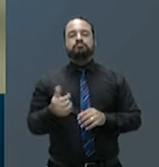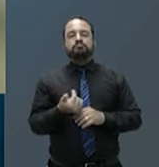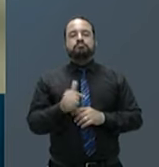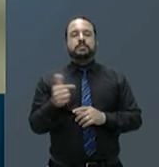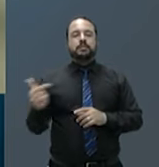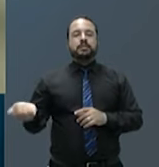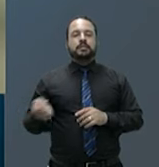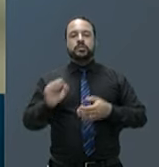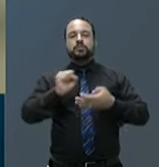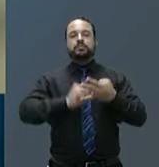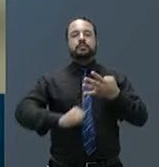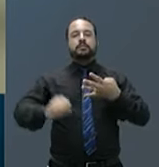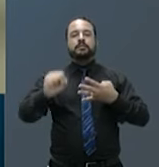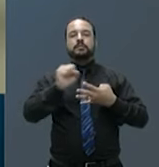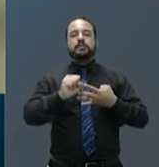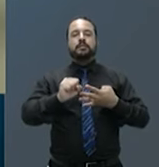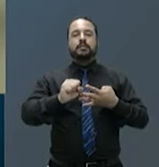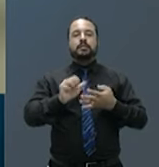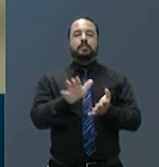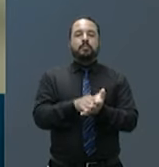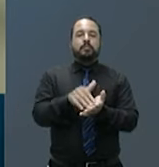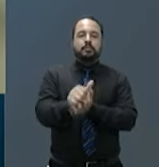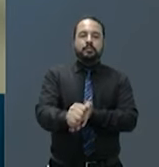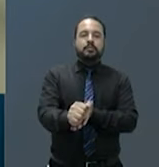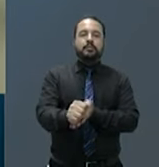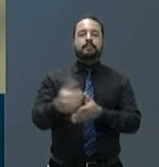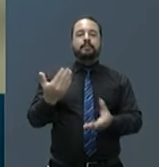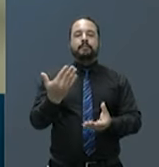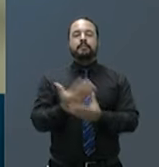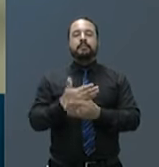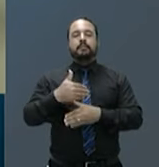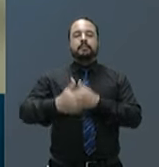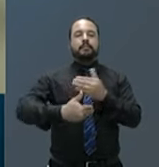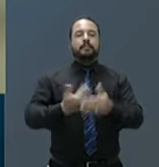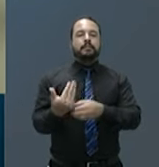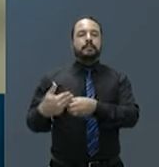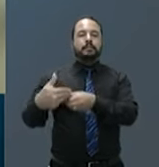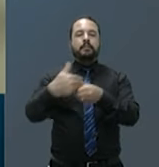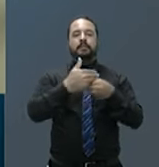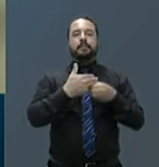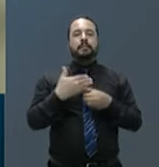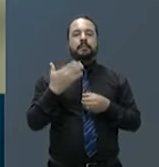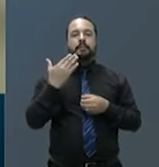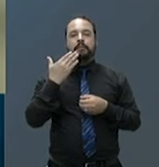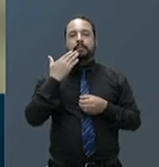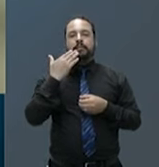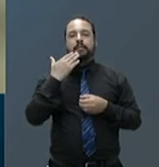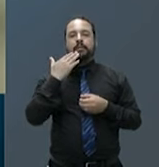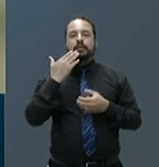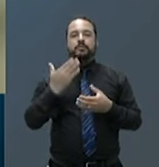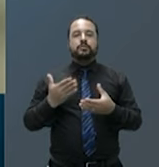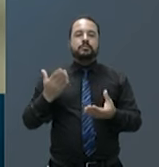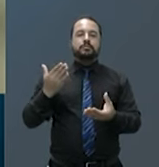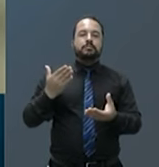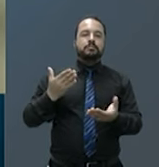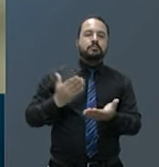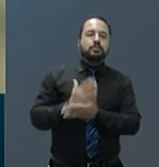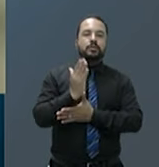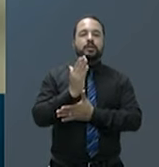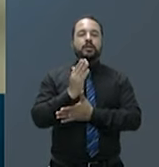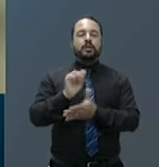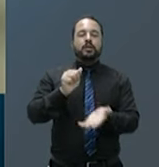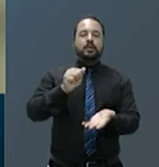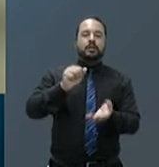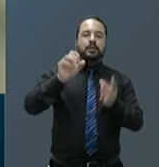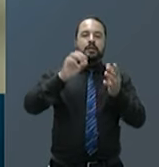na origem, a fixação da multa processual. Por essas razões, o município pede o provimento do recurso especial, afastando-se